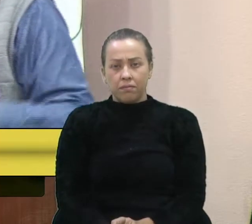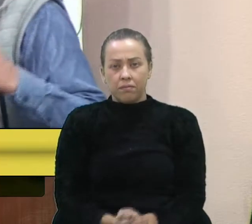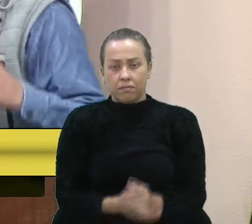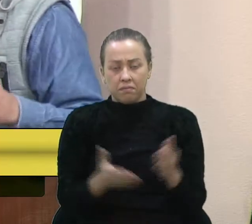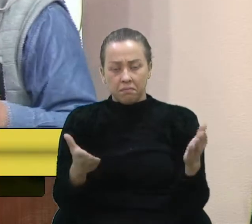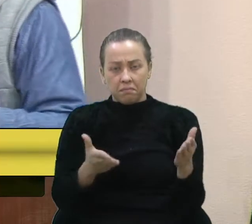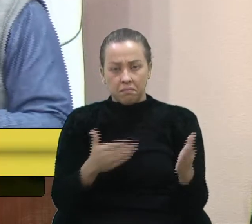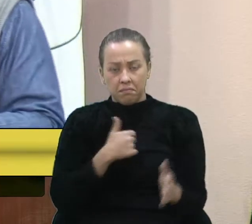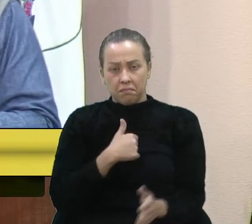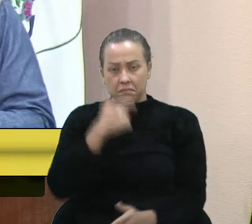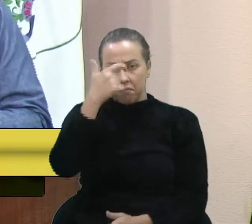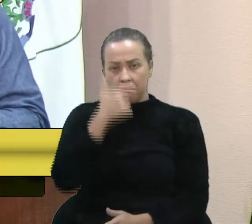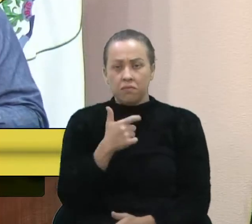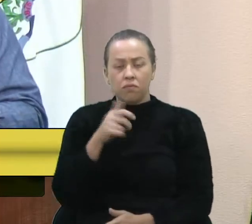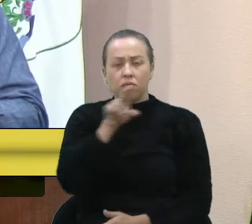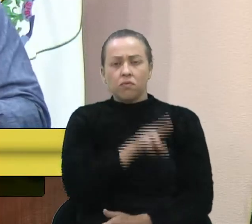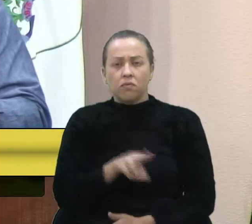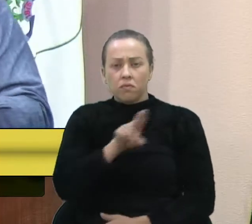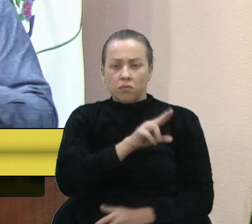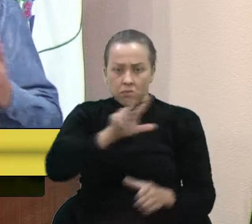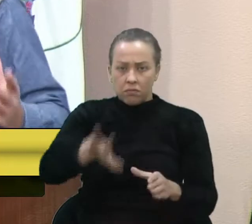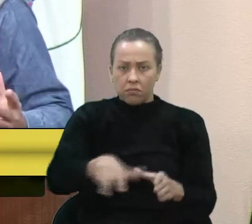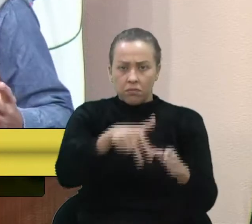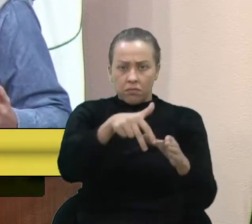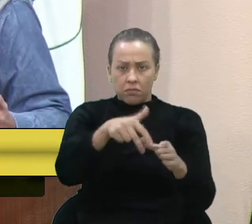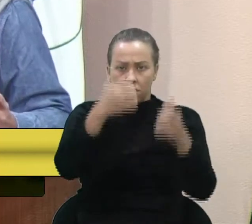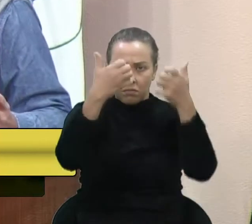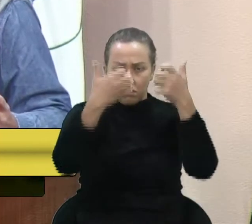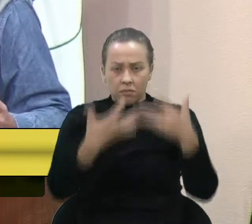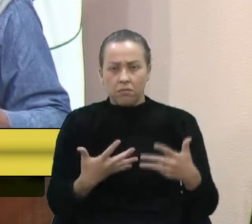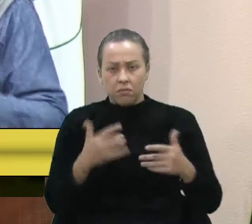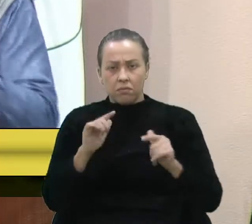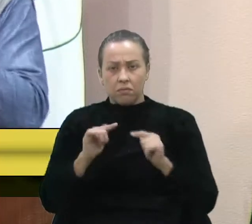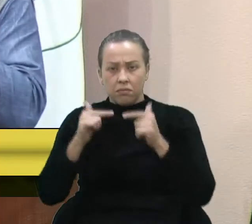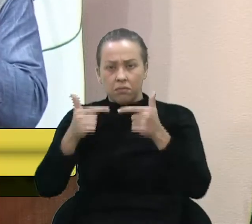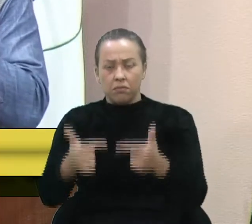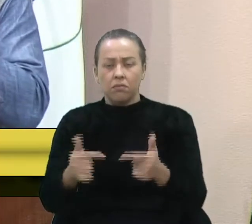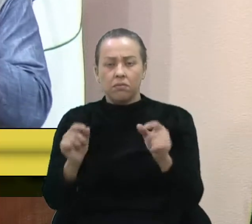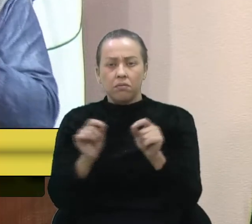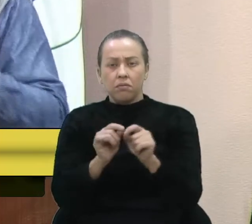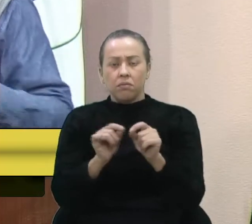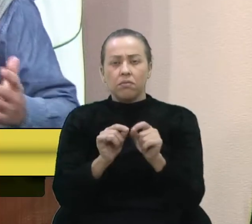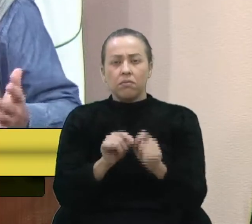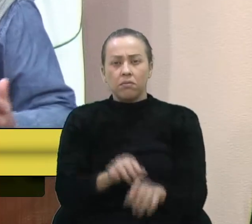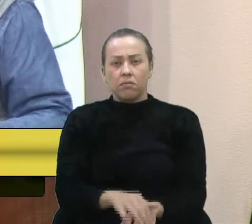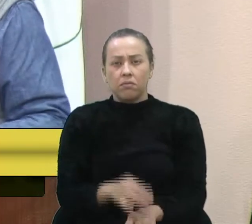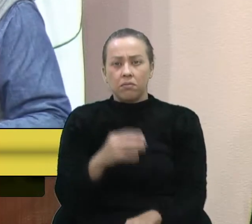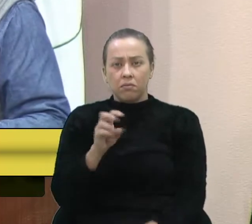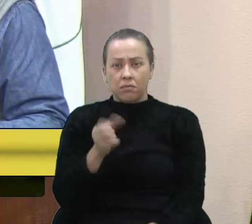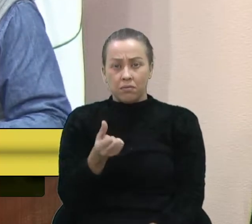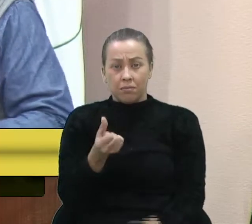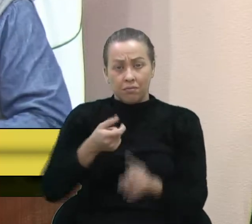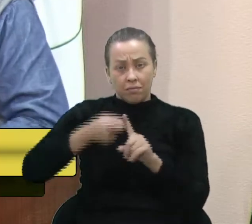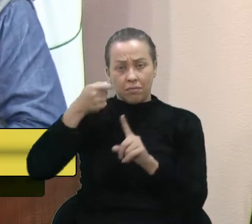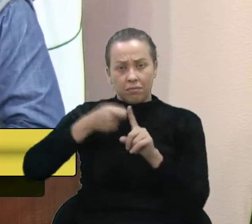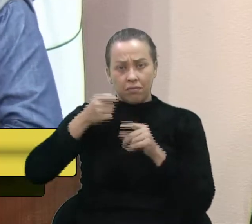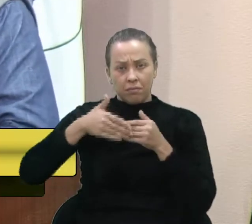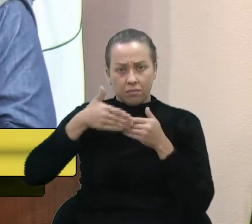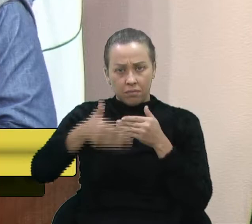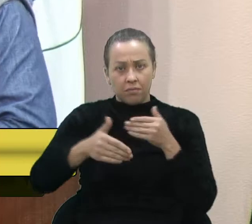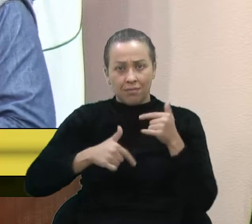né, esse espaço para falar de um trabalho que a gente fez nesses quase 6 meses aí